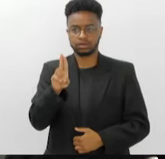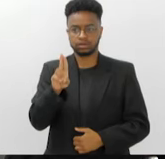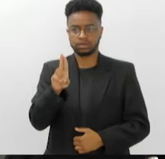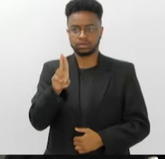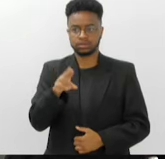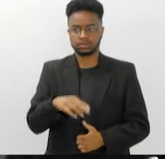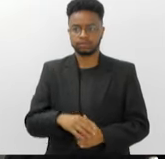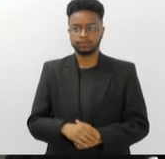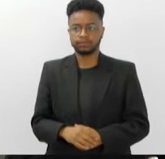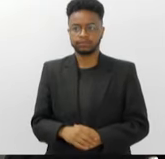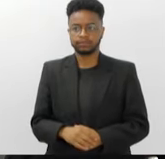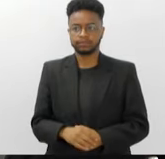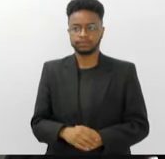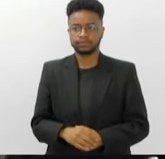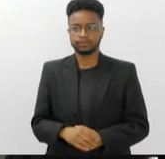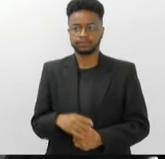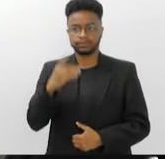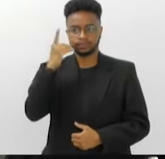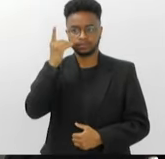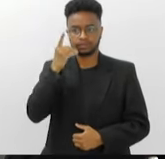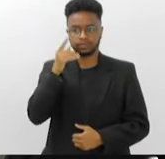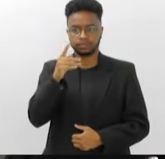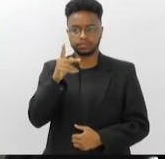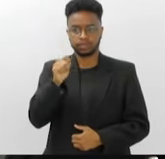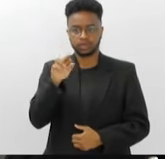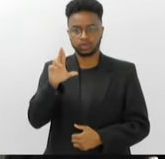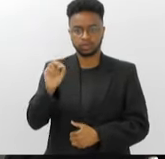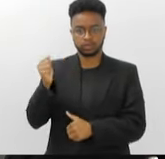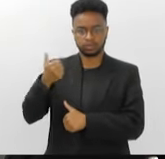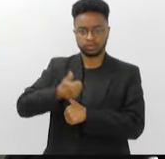Jair. Ah, tá aqui. Deputado Pedro, assume, por gentileza.